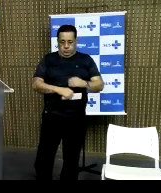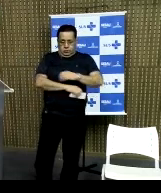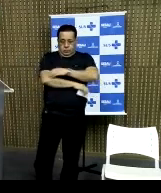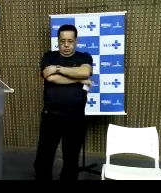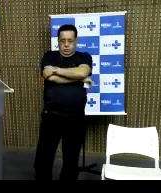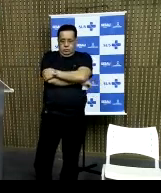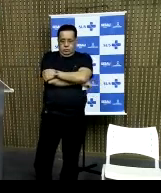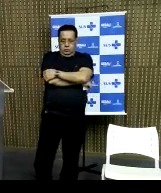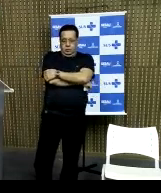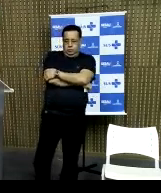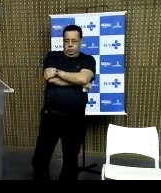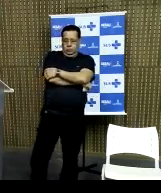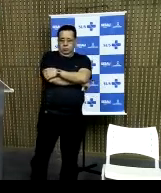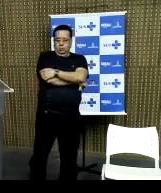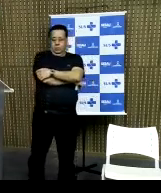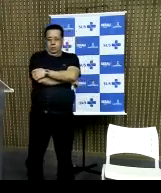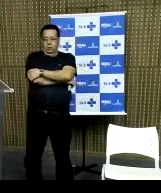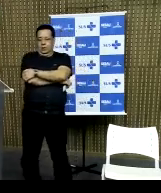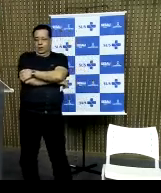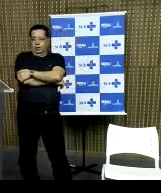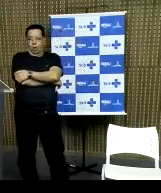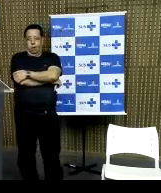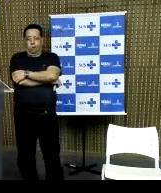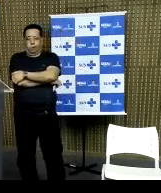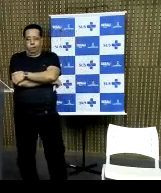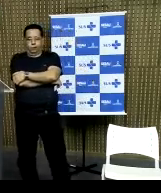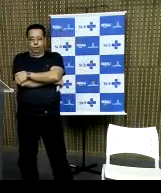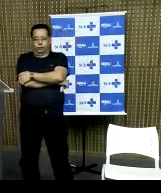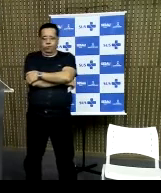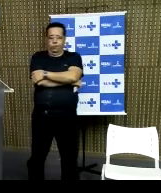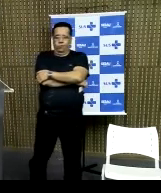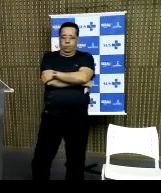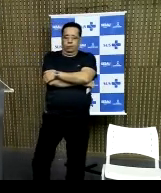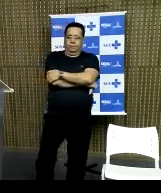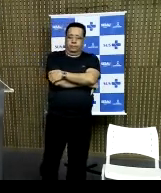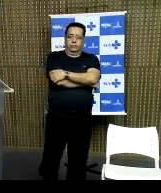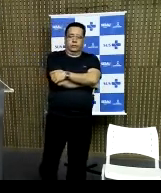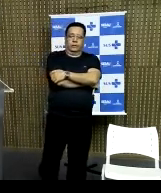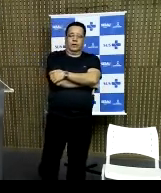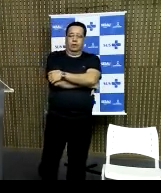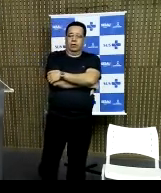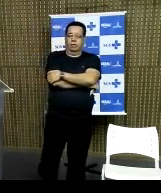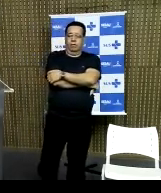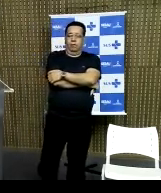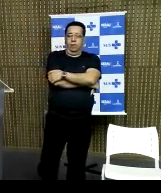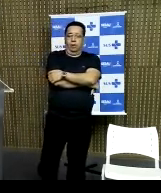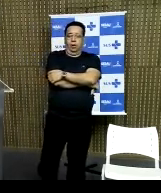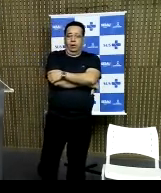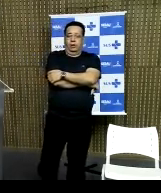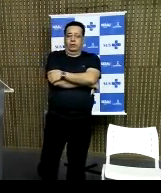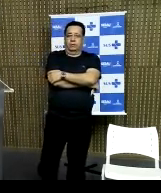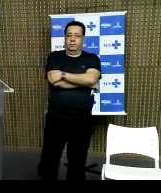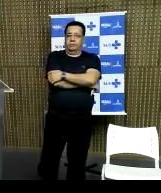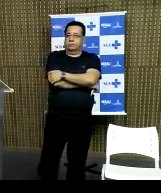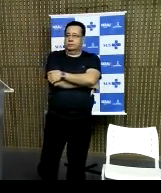cadastrados. Quanto à questão de pessoas diabéticas com avaliação dos pés, nós tivemos apenas